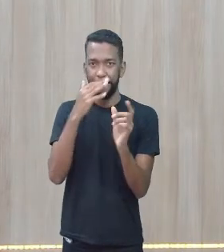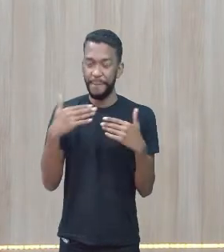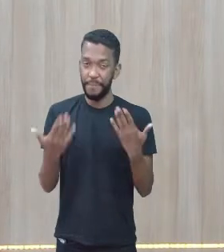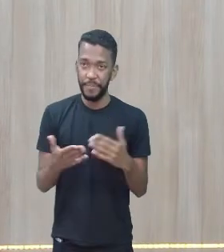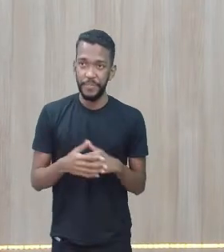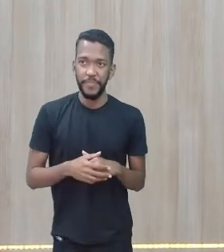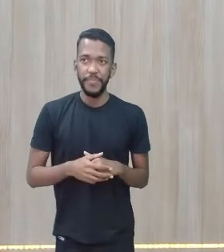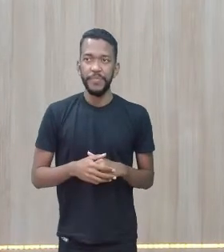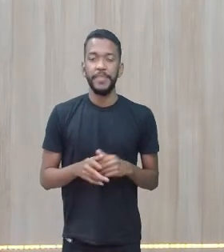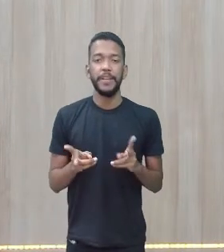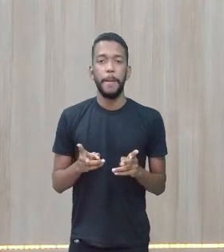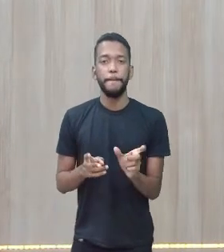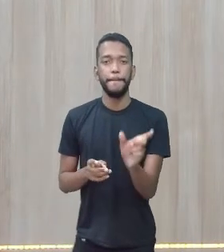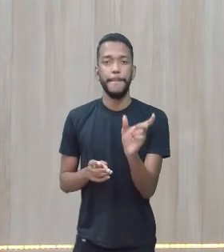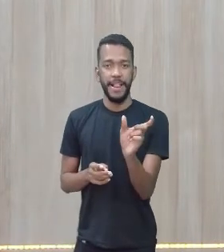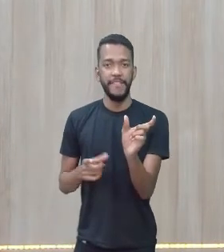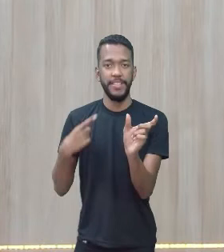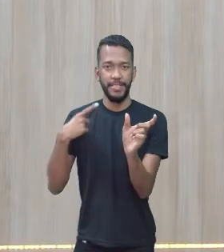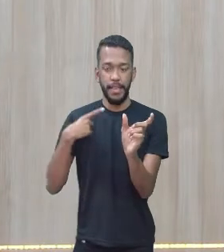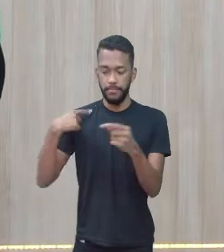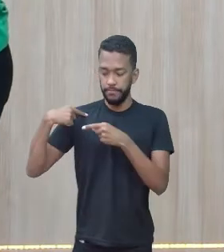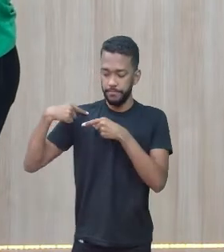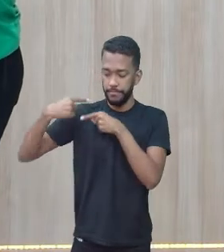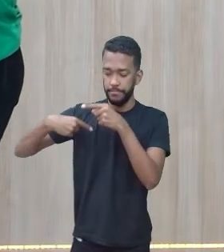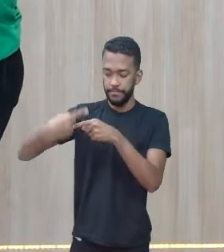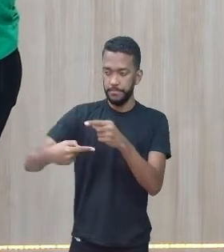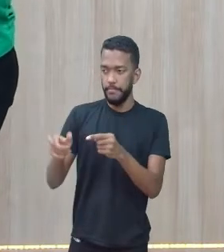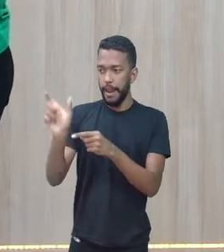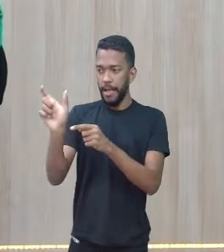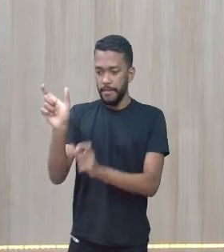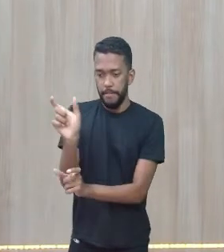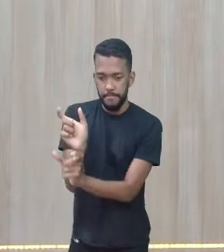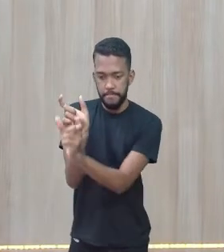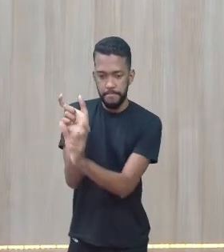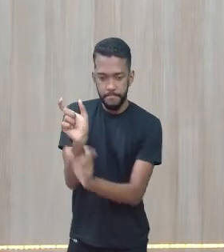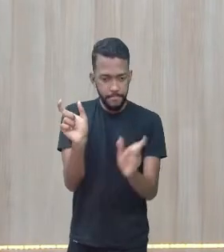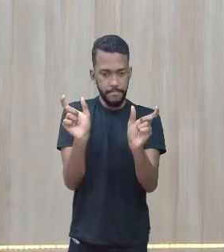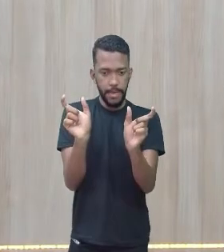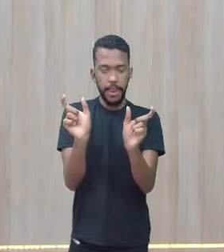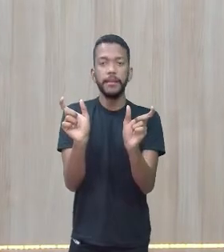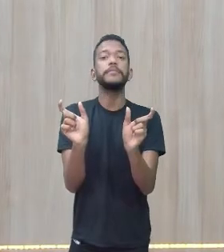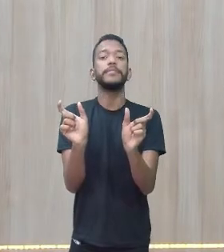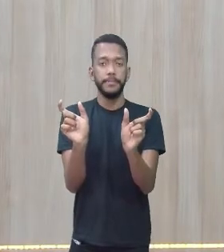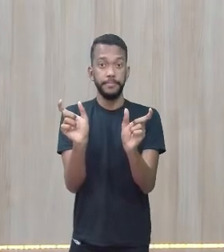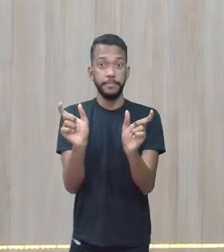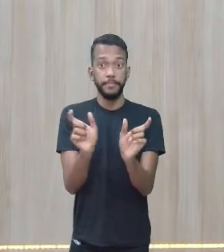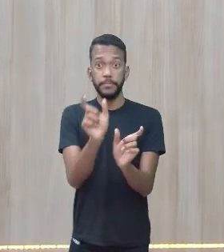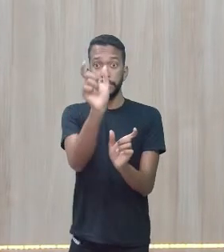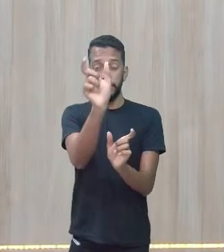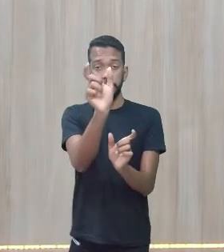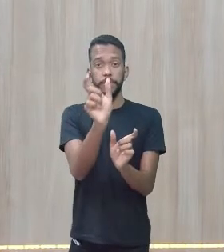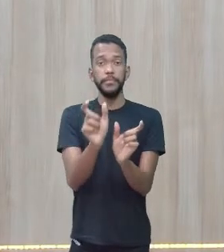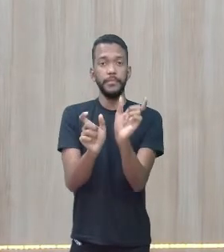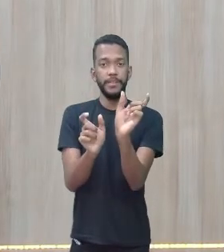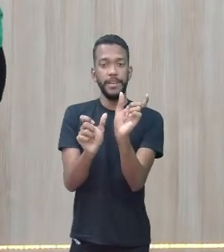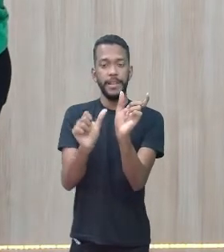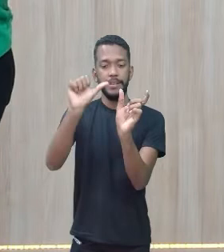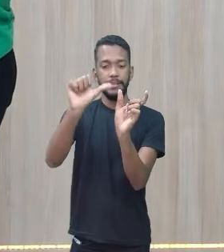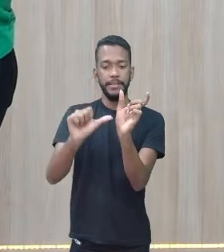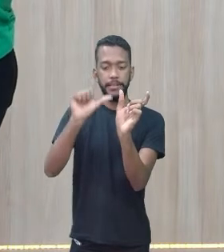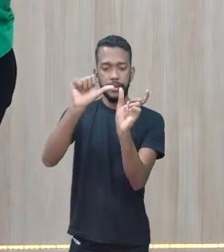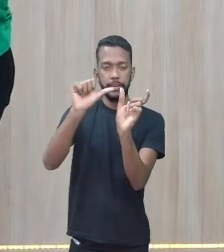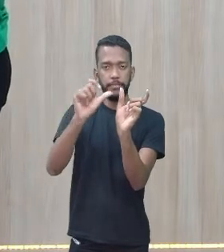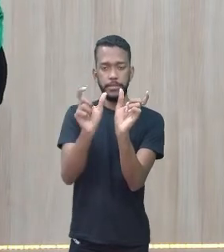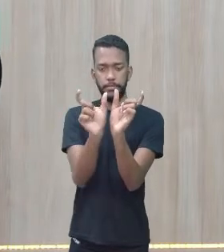palavra, ela se deriva de outra, não é? Palavra. E nesta derivação, tem uma